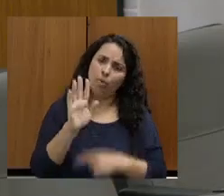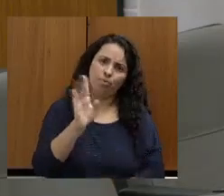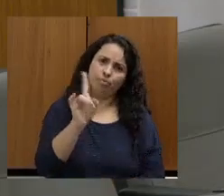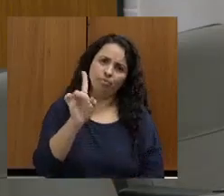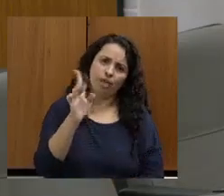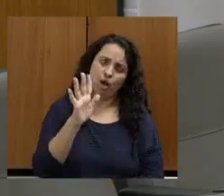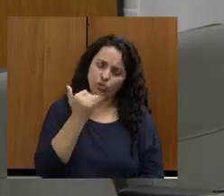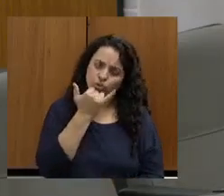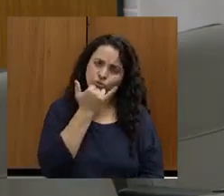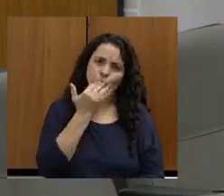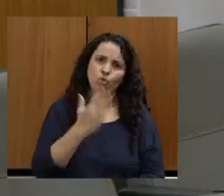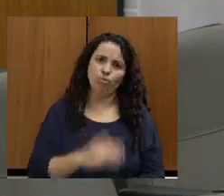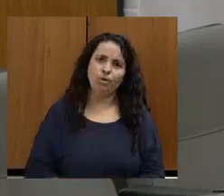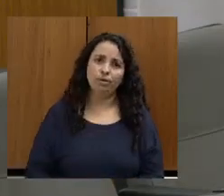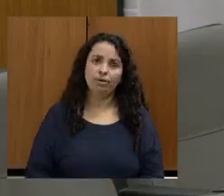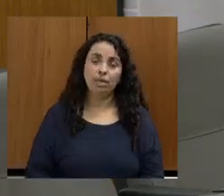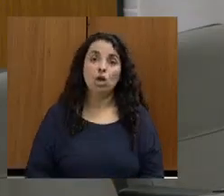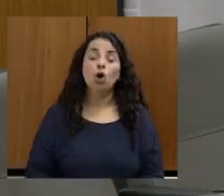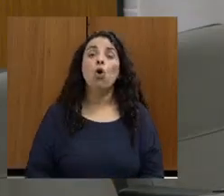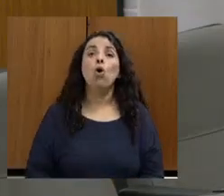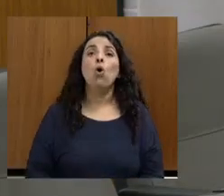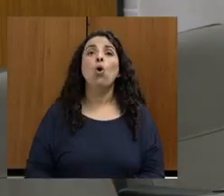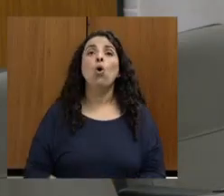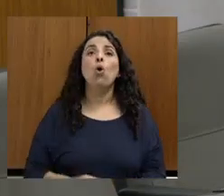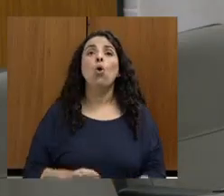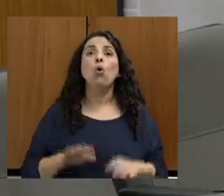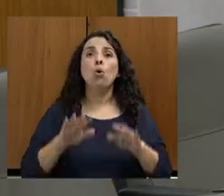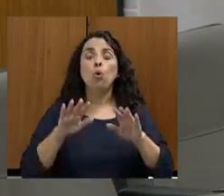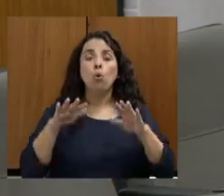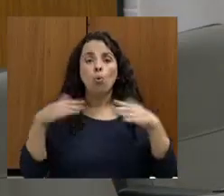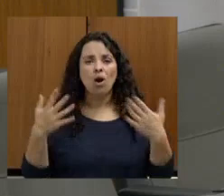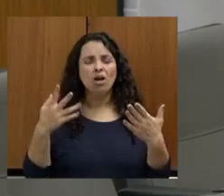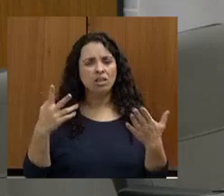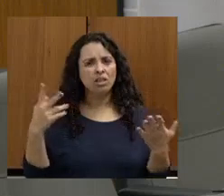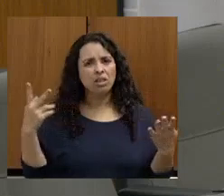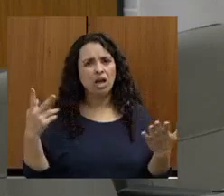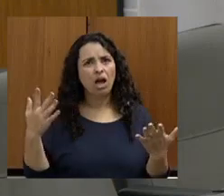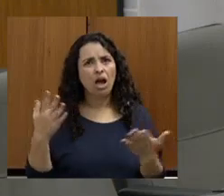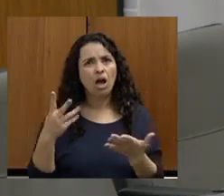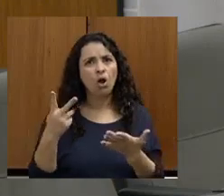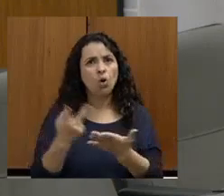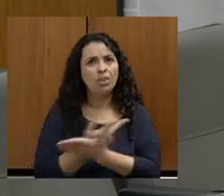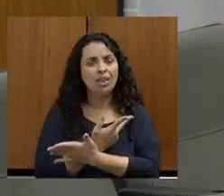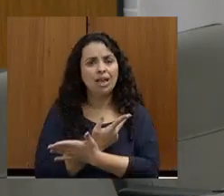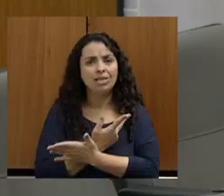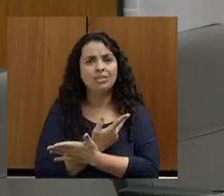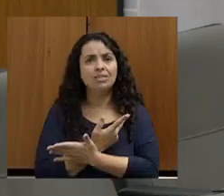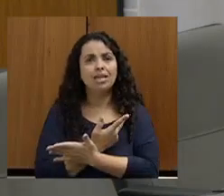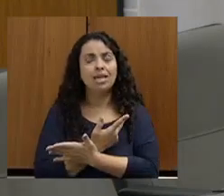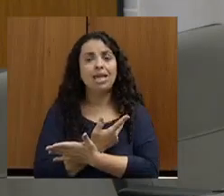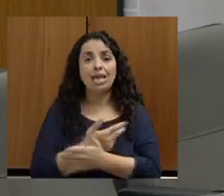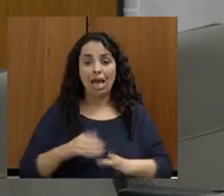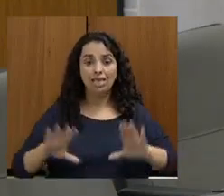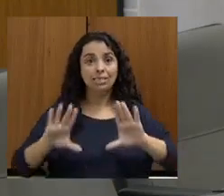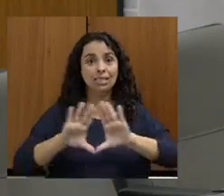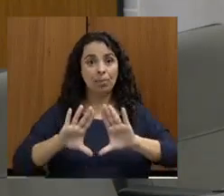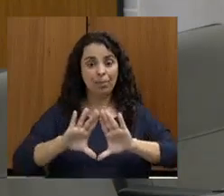de pessoas como o Ilustríssimo abrir as portas da Assembleia,